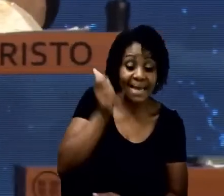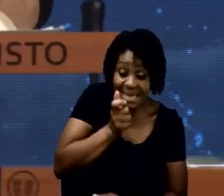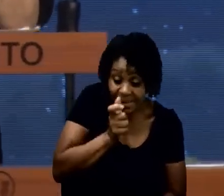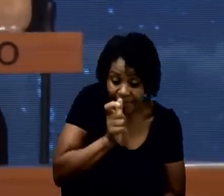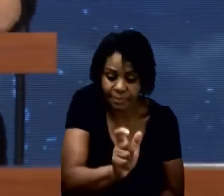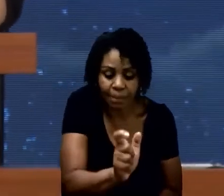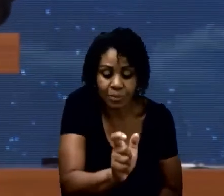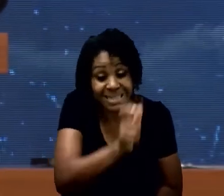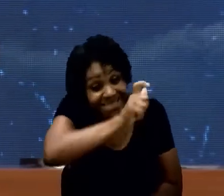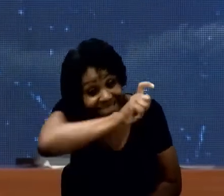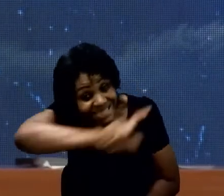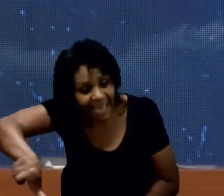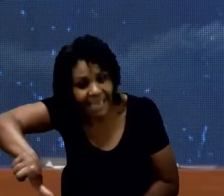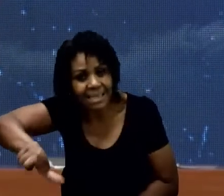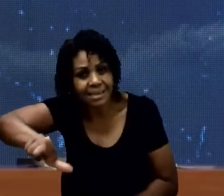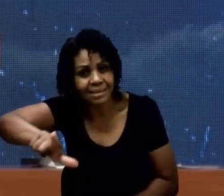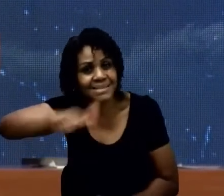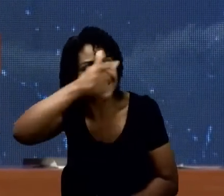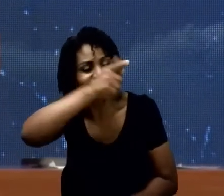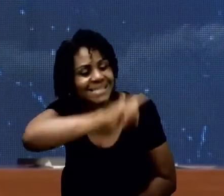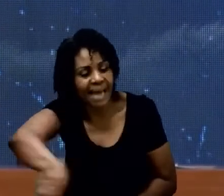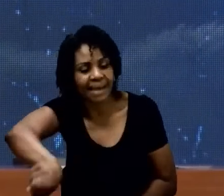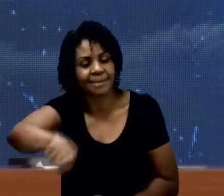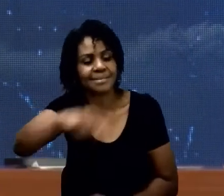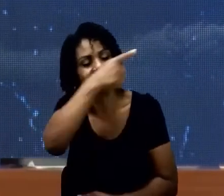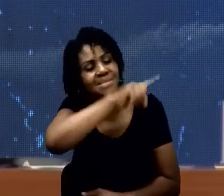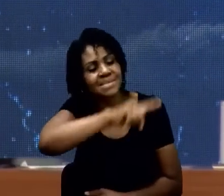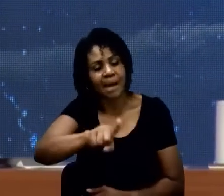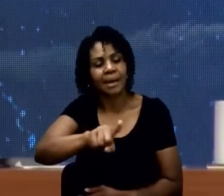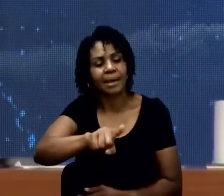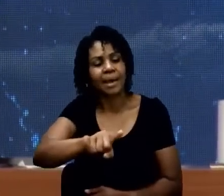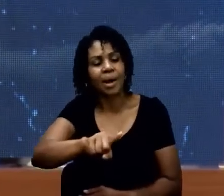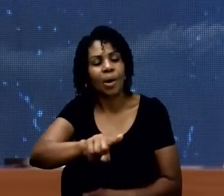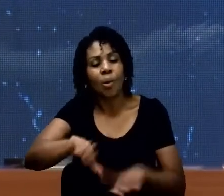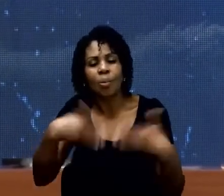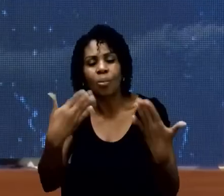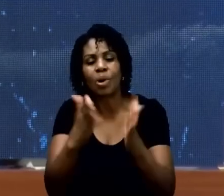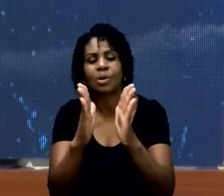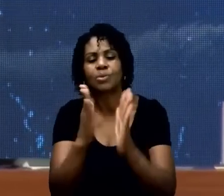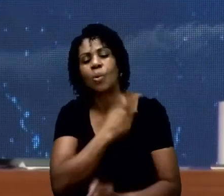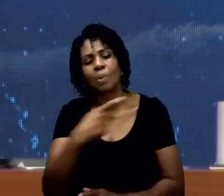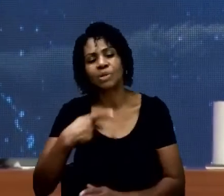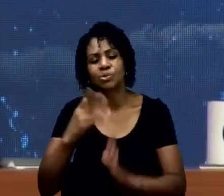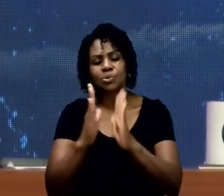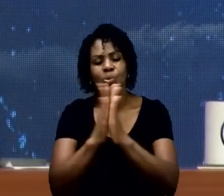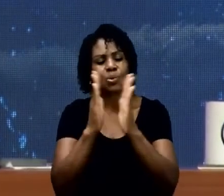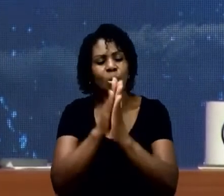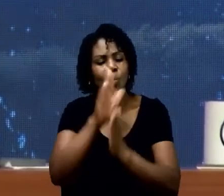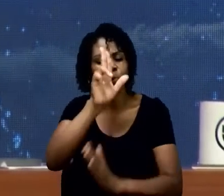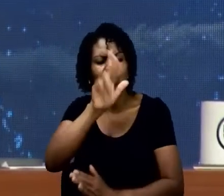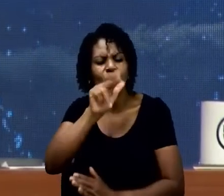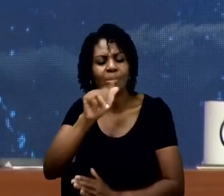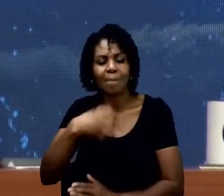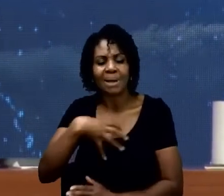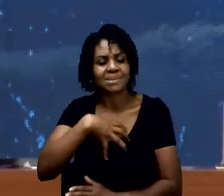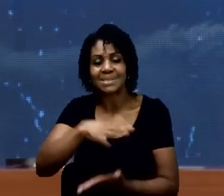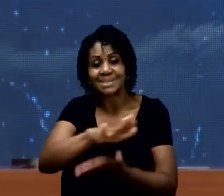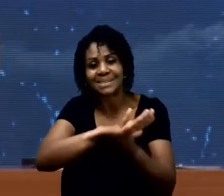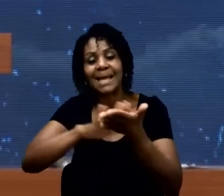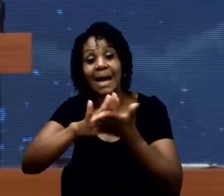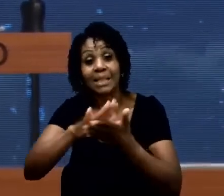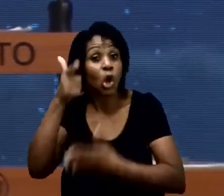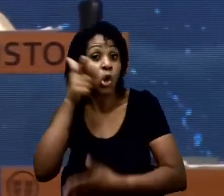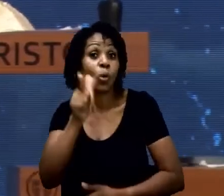no momento em que o pastor orou. Nunca mais eu vi nada. No momento em que ele orou. Nunca mais eu senti nada. Eu pude